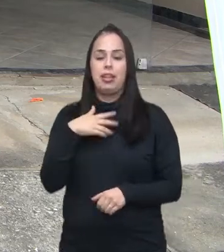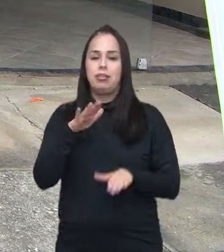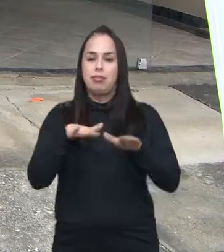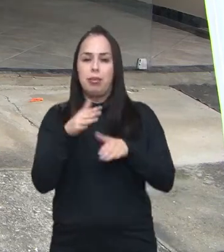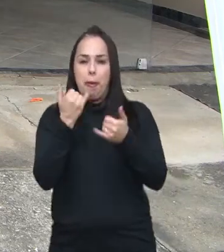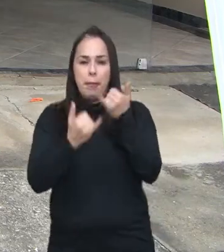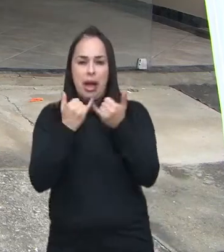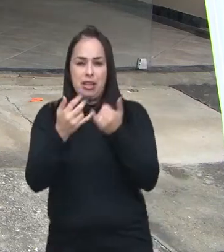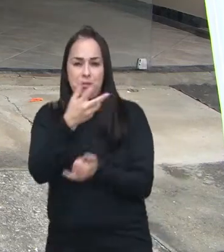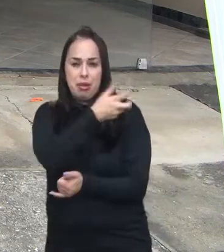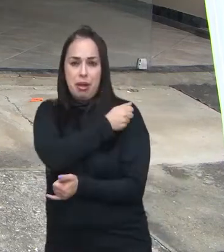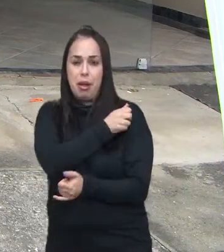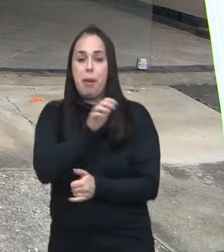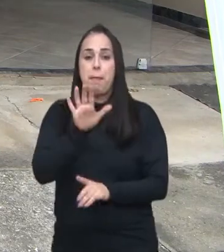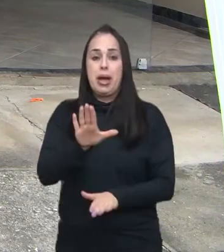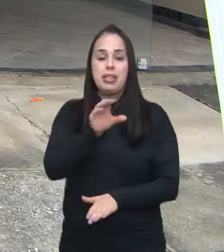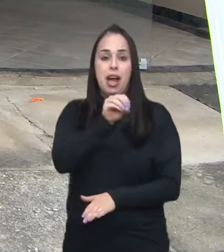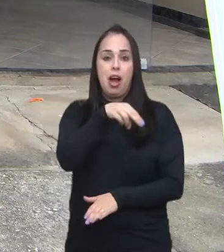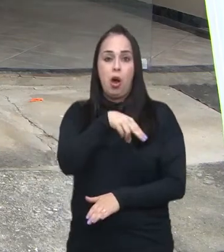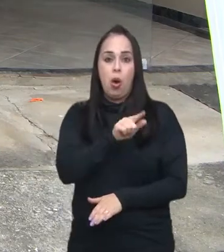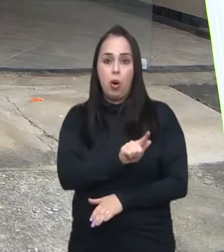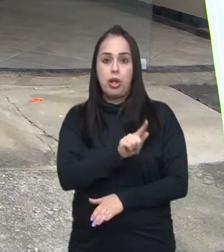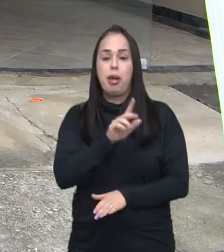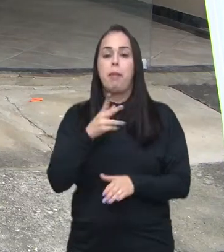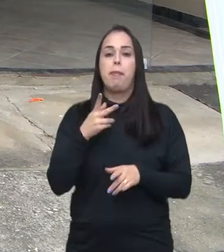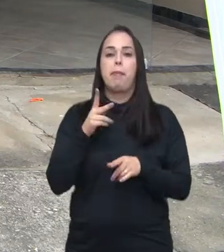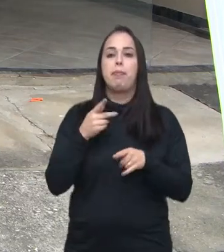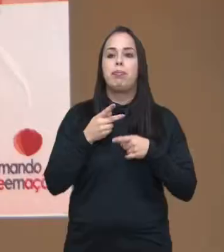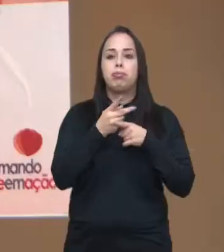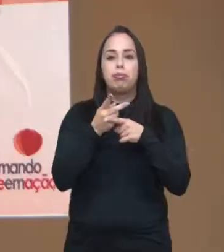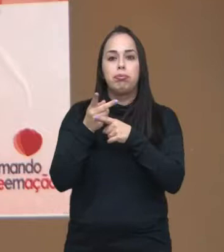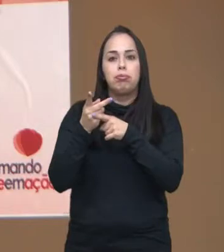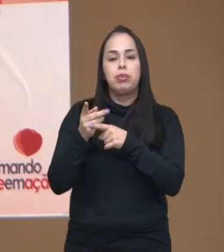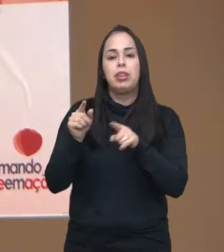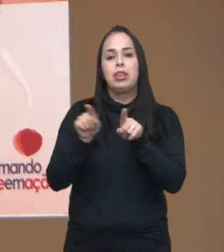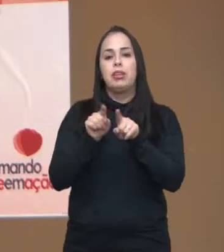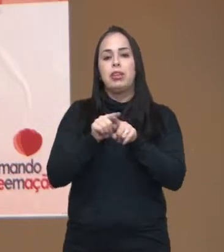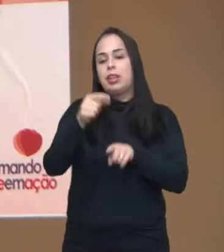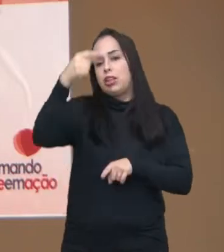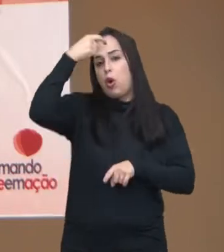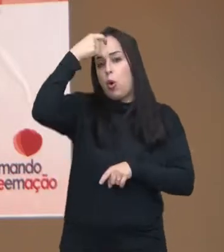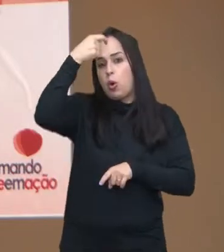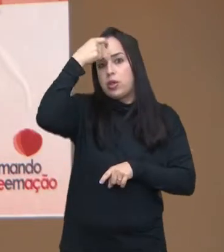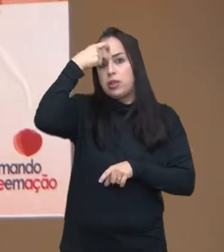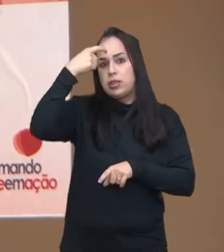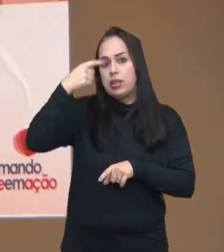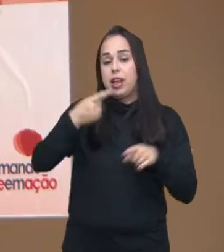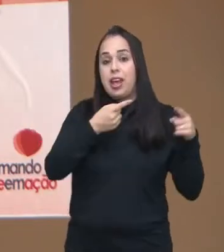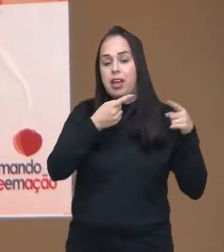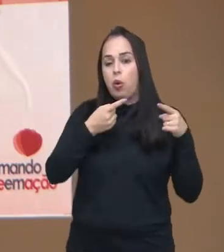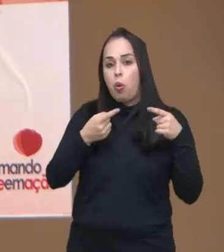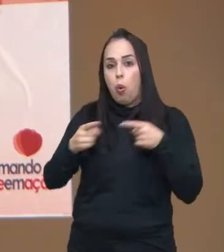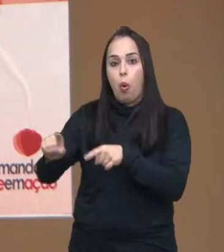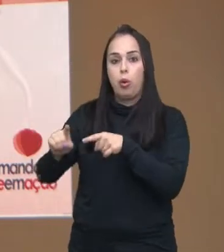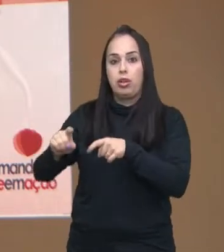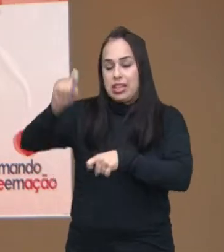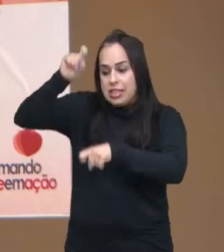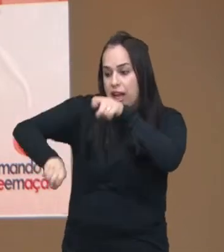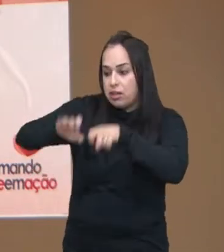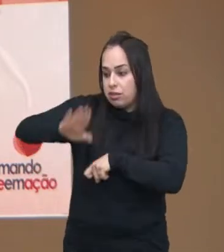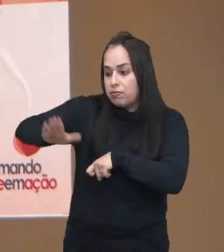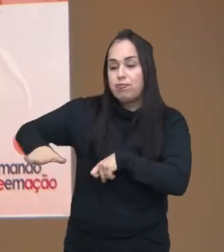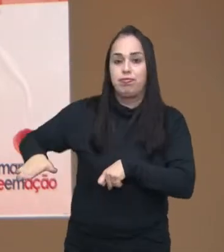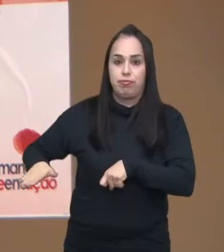Simulando uma vacinação, a ONG Transformando Verdade em Ação busca conscientizar as pessoas sobre o abuso e a